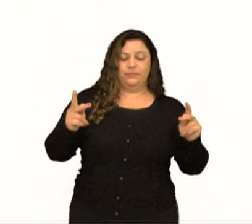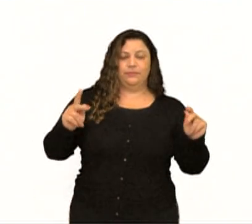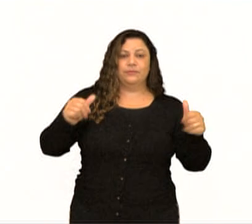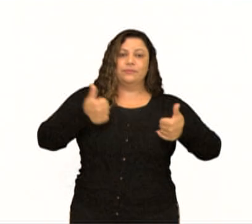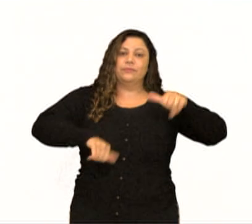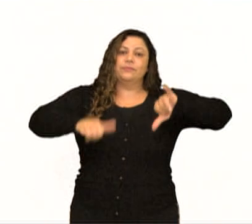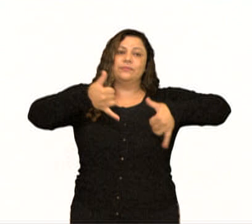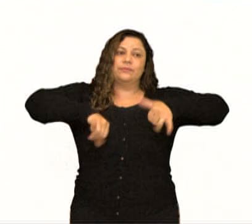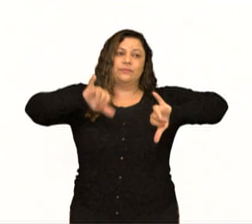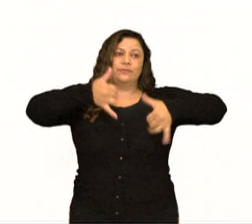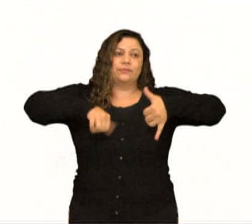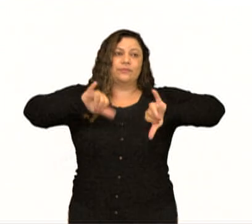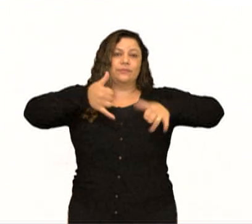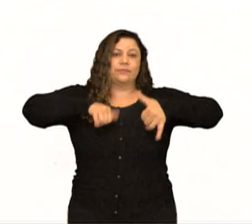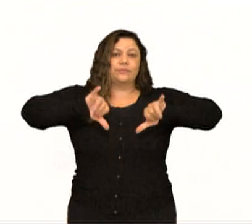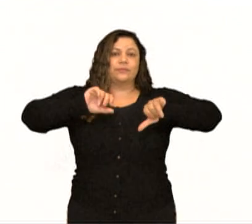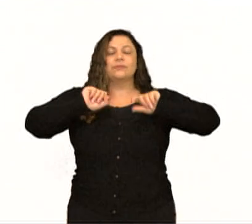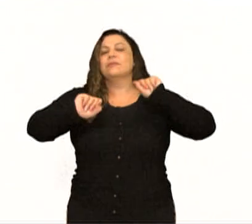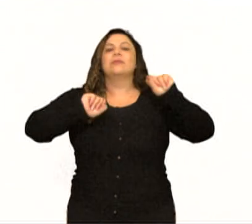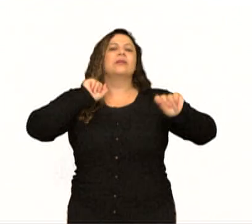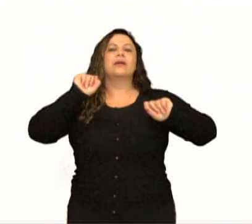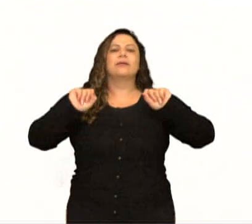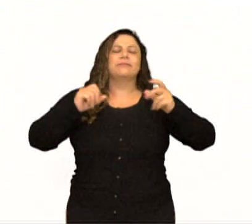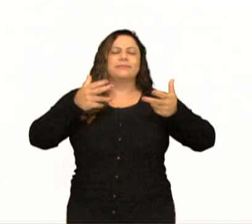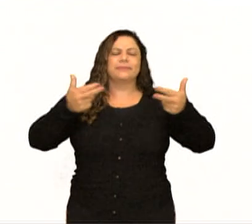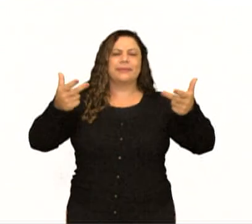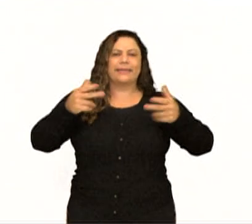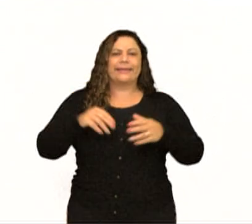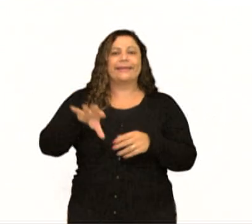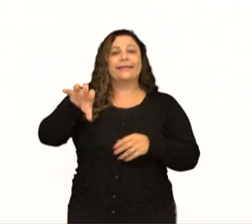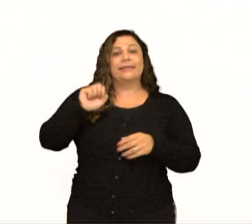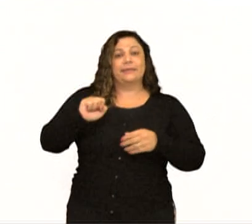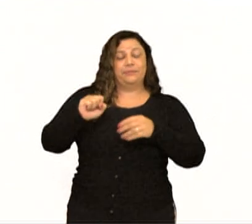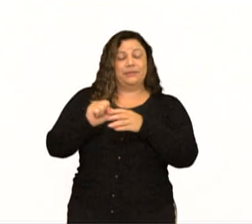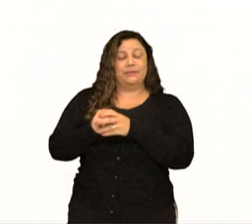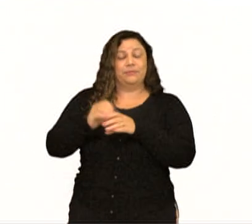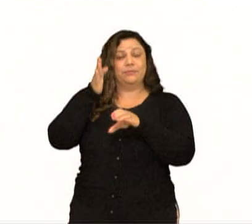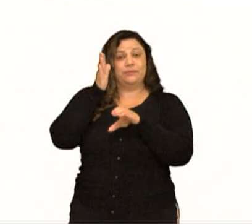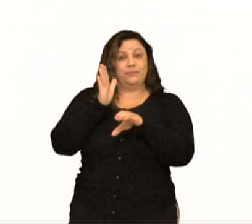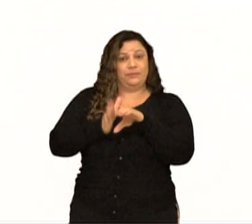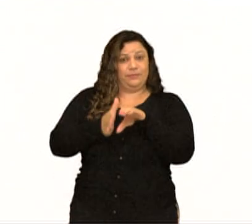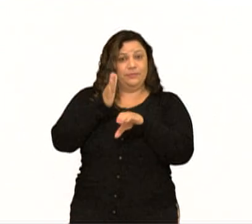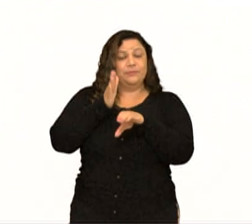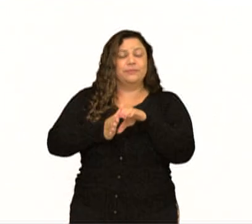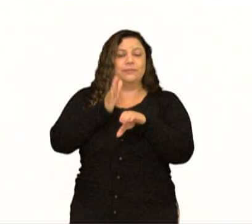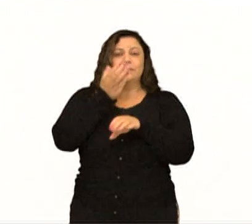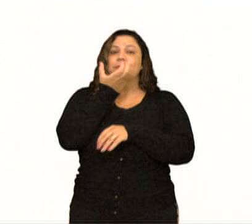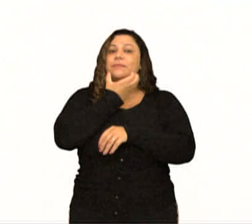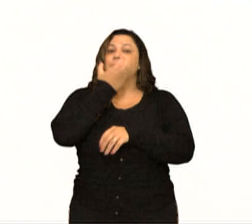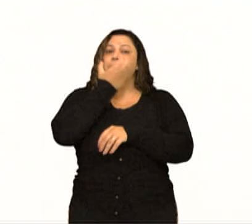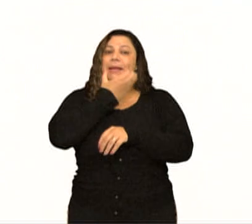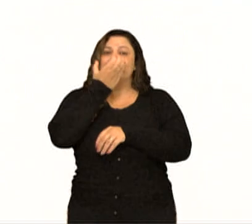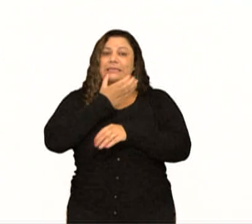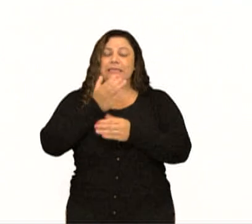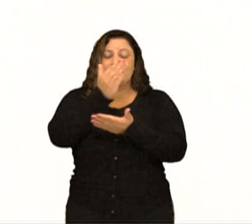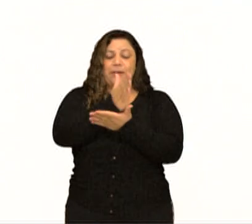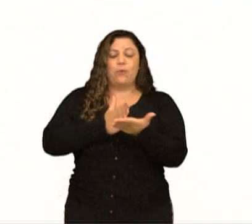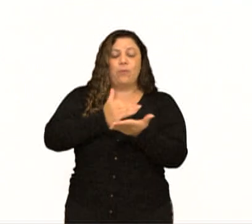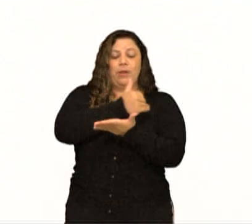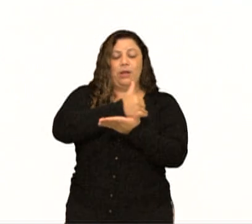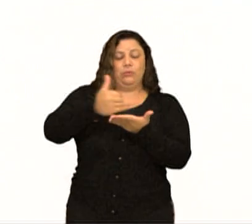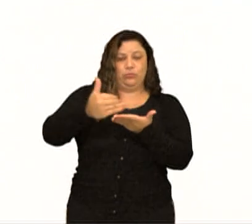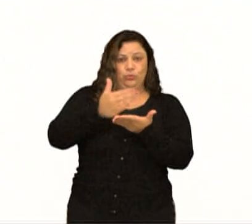ocorre com o ácido ascórbico. Agora, você vai cortar uma maçã em 2 partes.